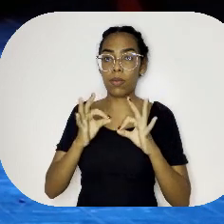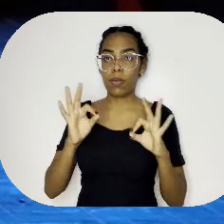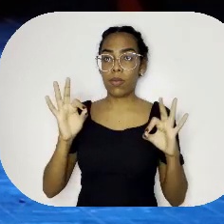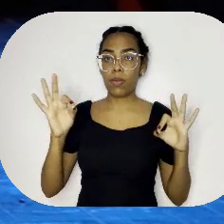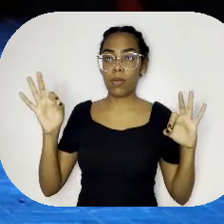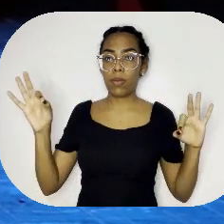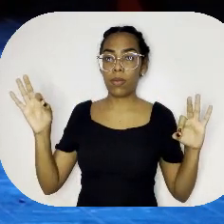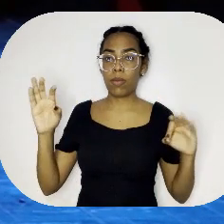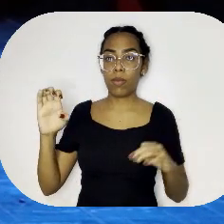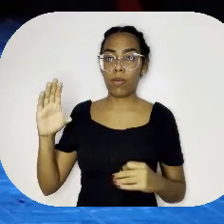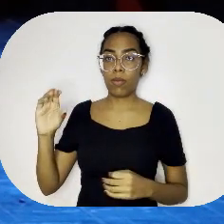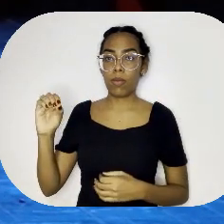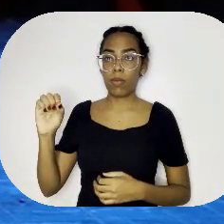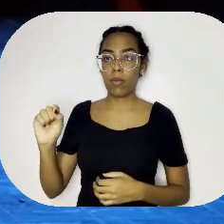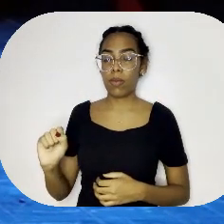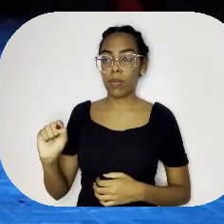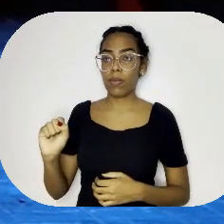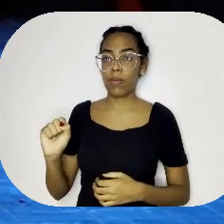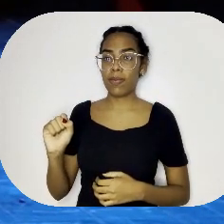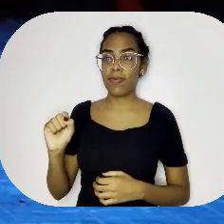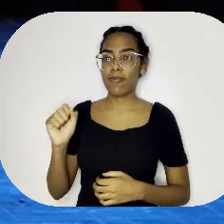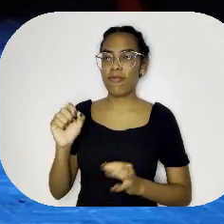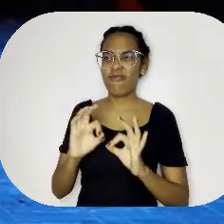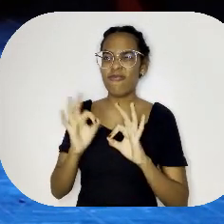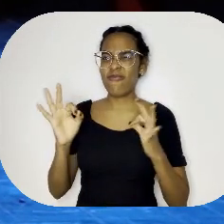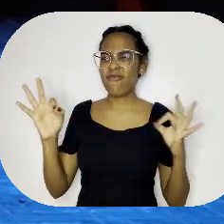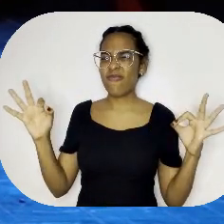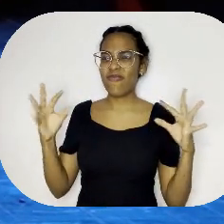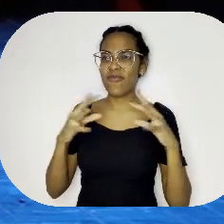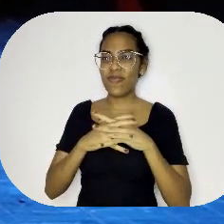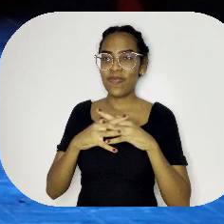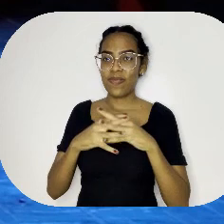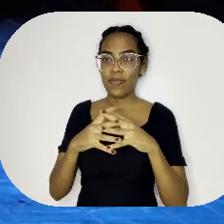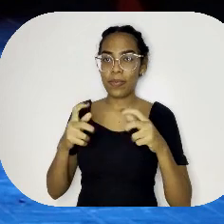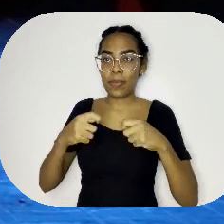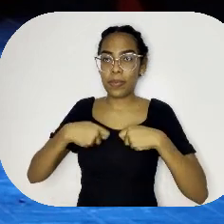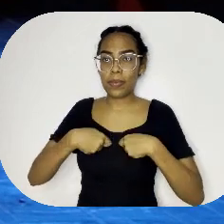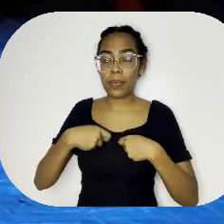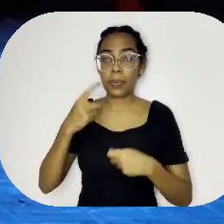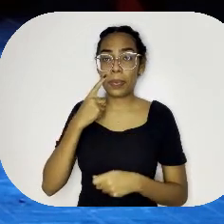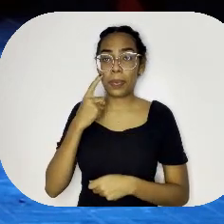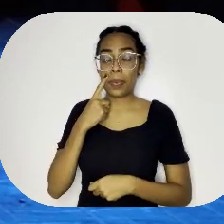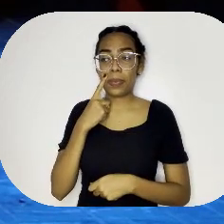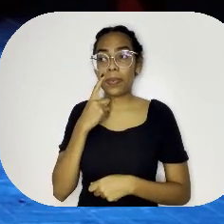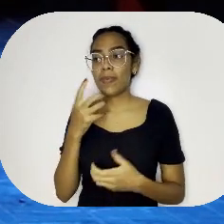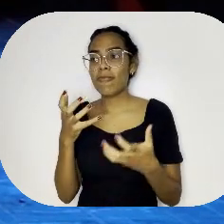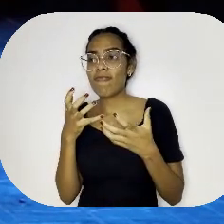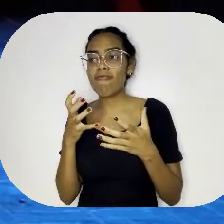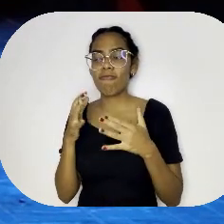longos ecos que de longe se confundem numa tenebrosa e